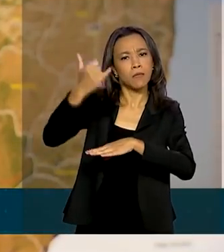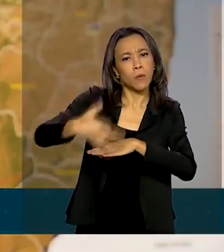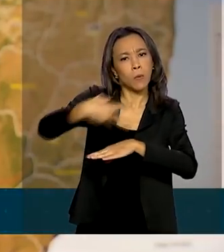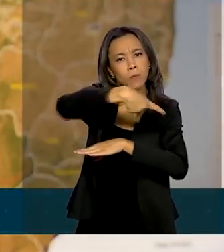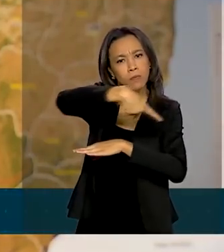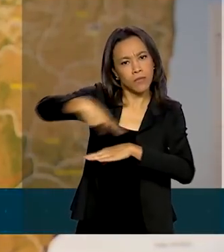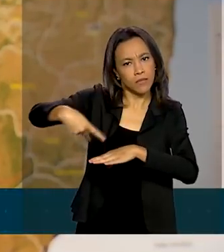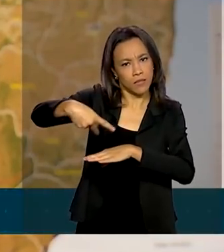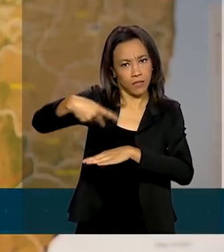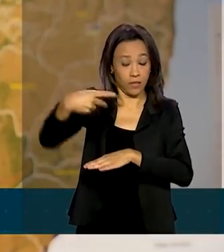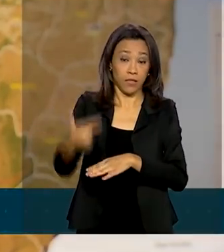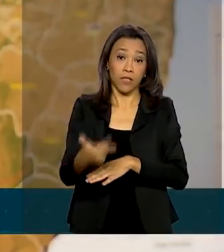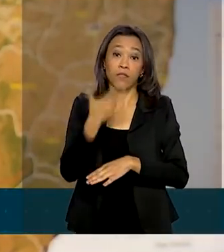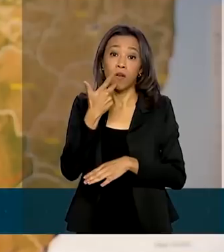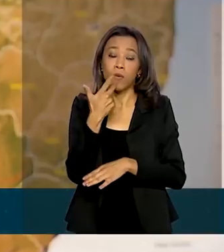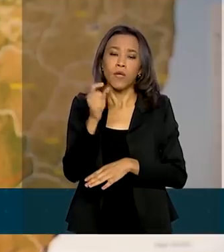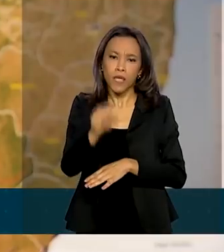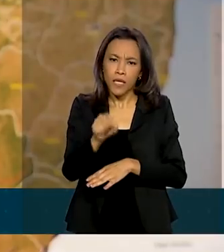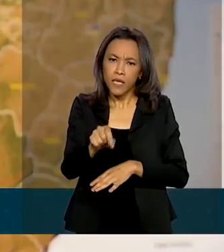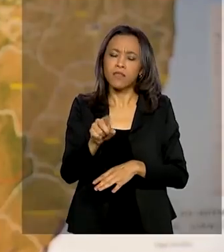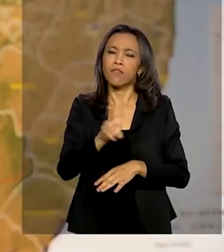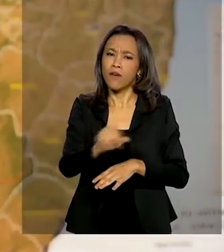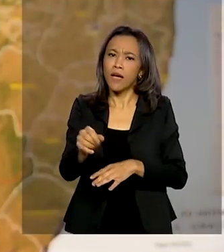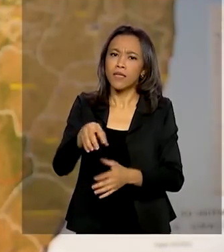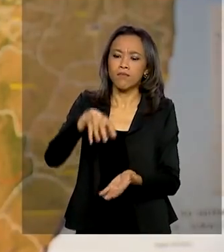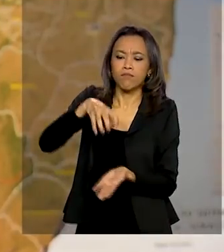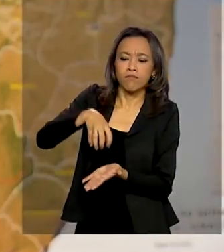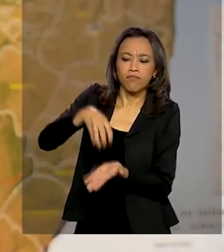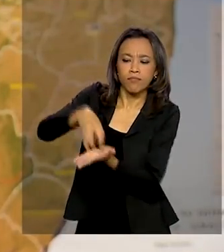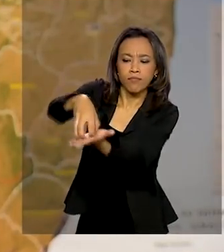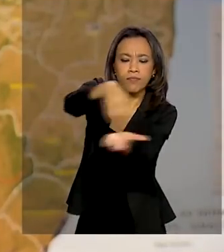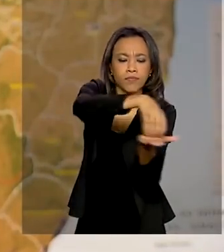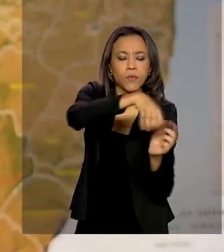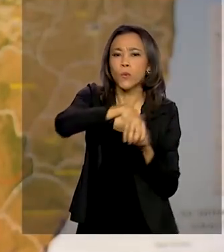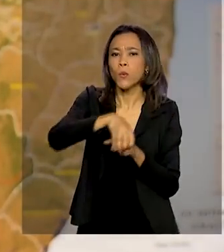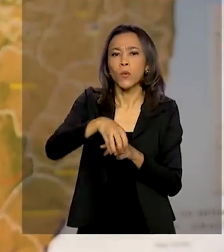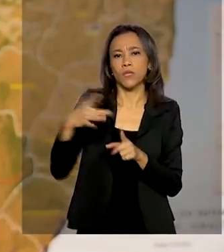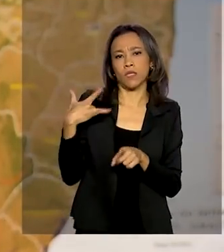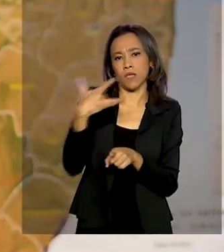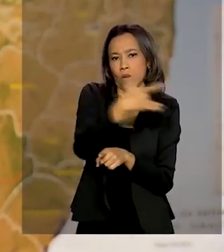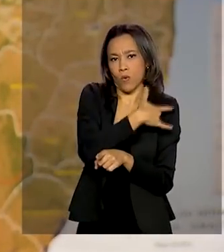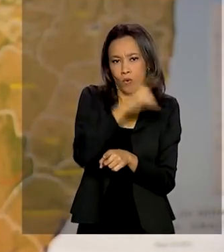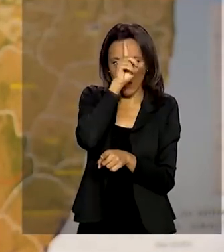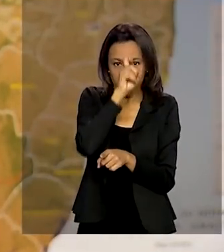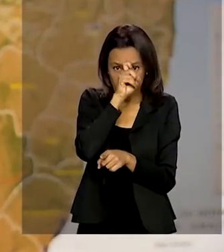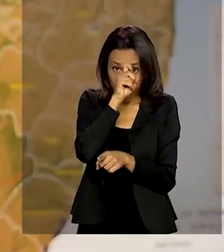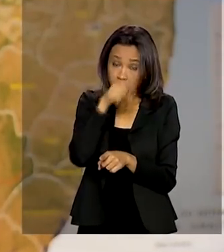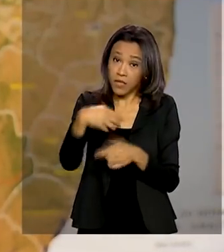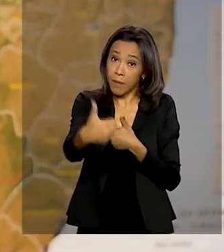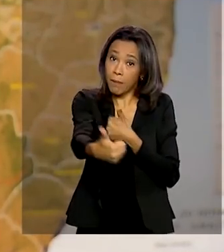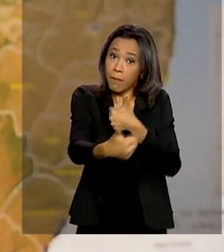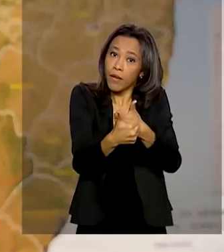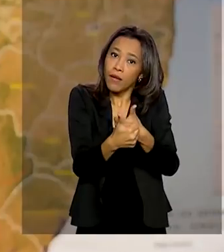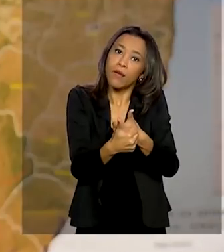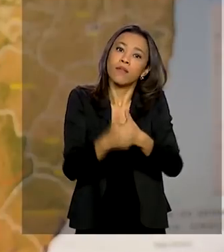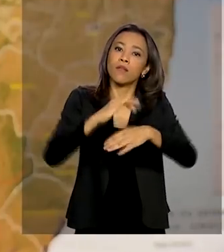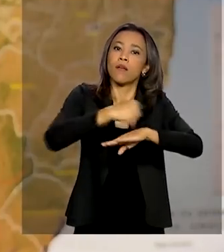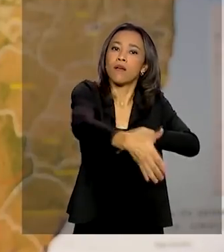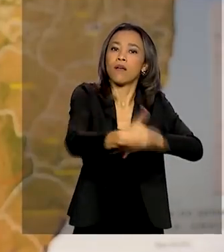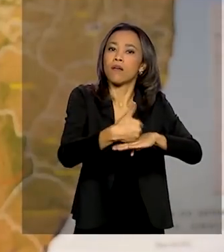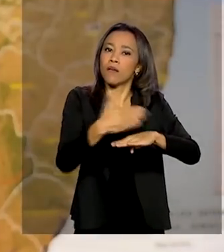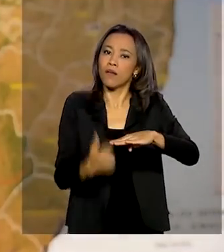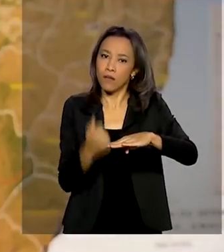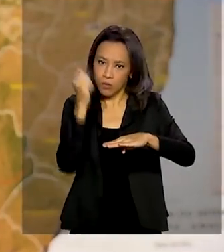o Conselho da Amazônia vai instalar postos avançados de saúde nas cidades que fazem fronteira com o Brasil na região norte,